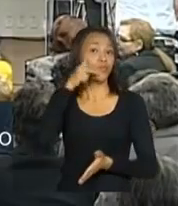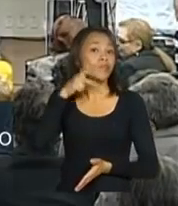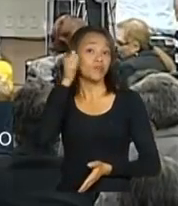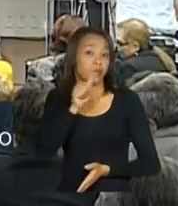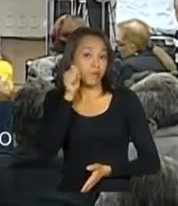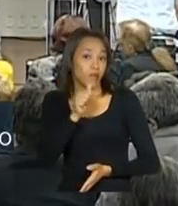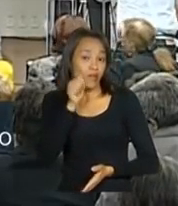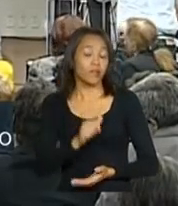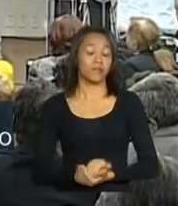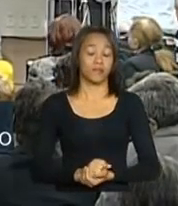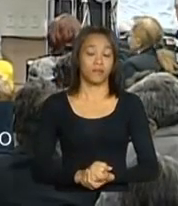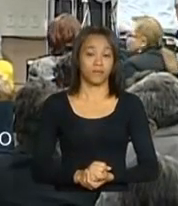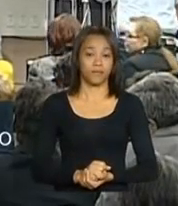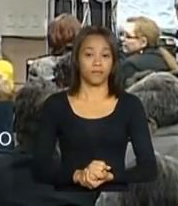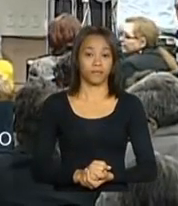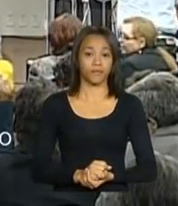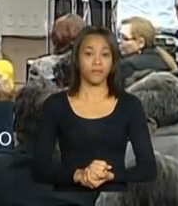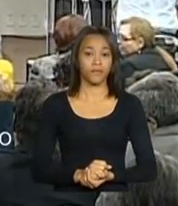Mulheres,